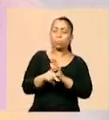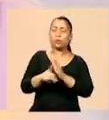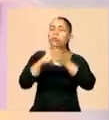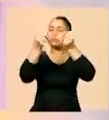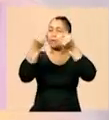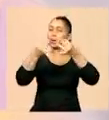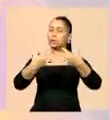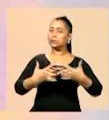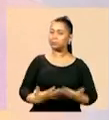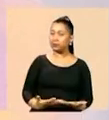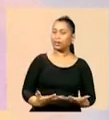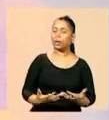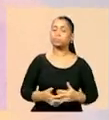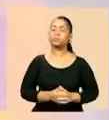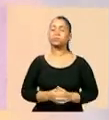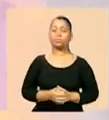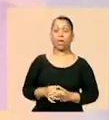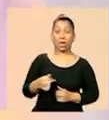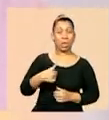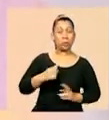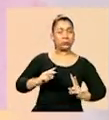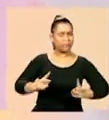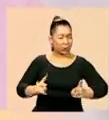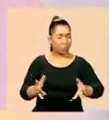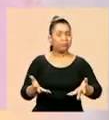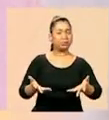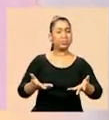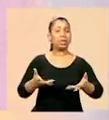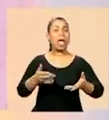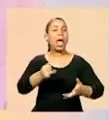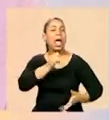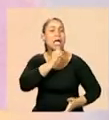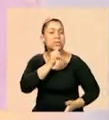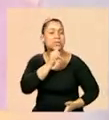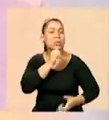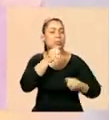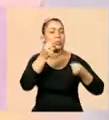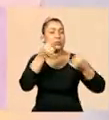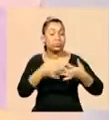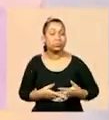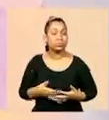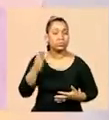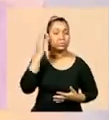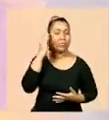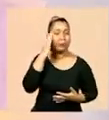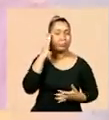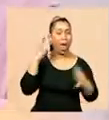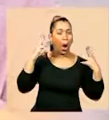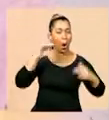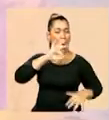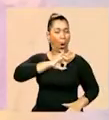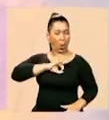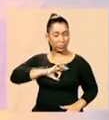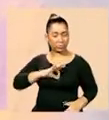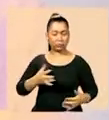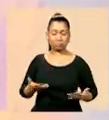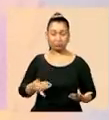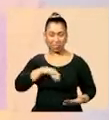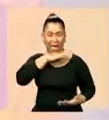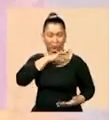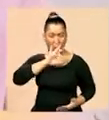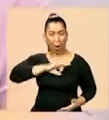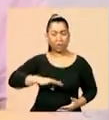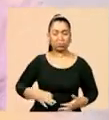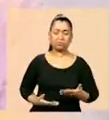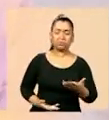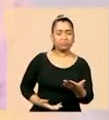didática que eu trabalho com o trabalhador, eu sempre exemplifico uma questão da onça. Então, vamos supor que